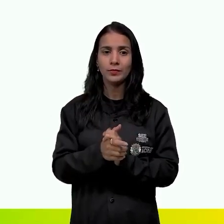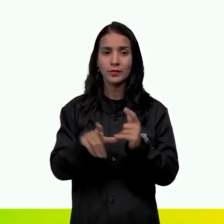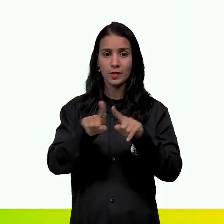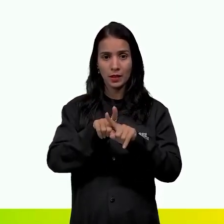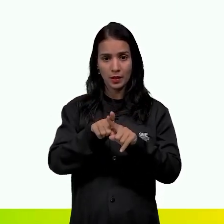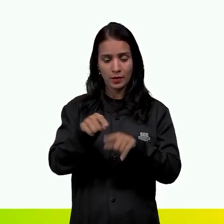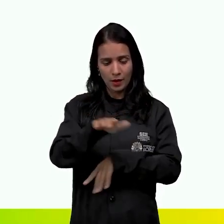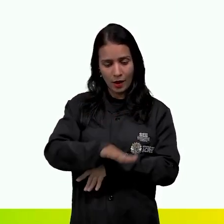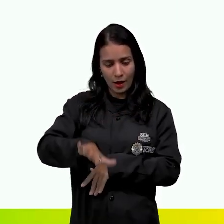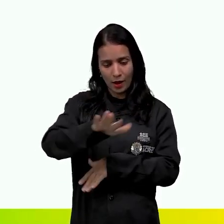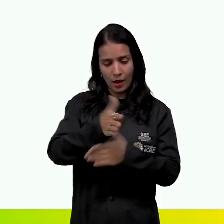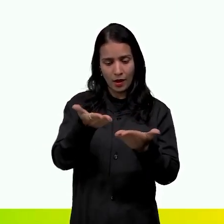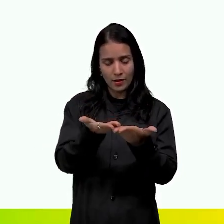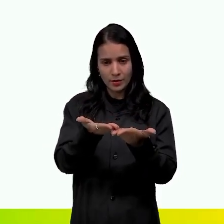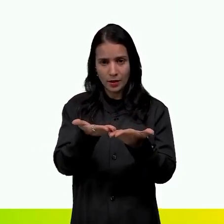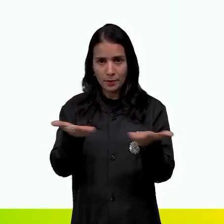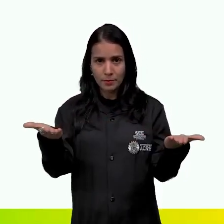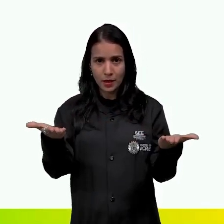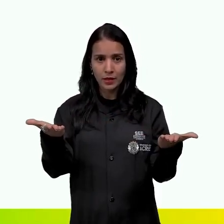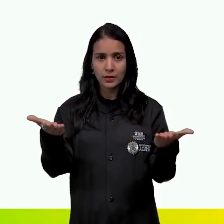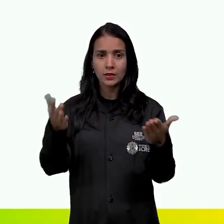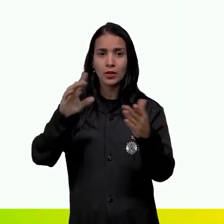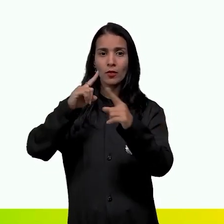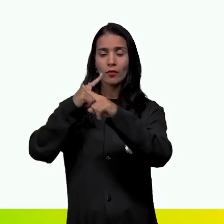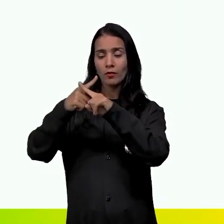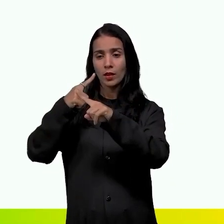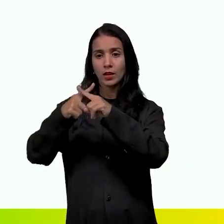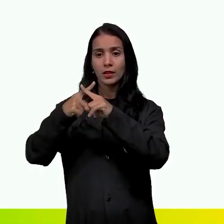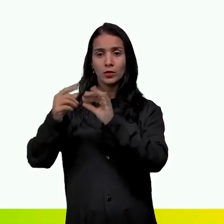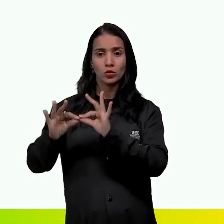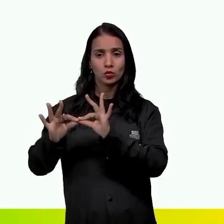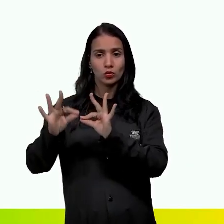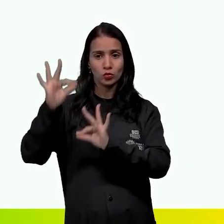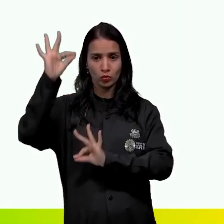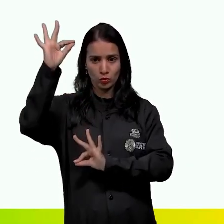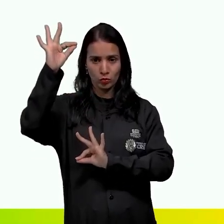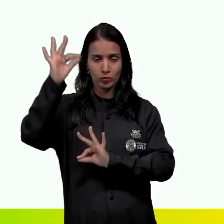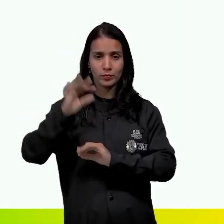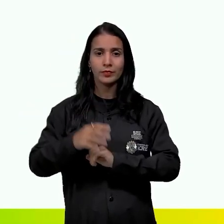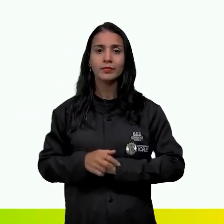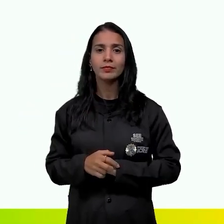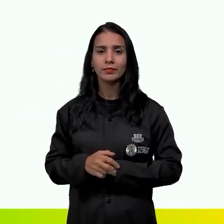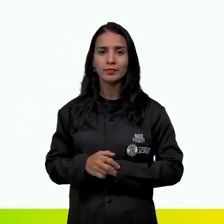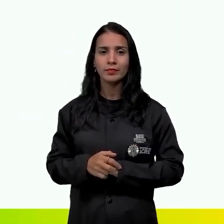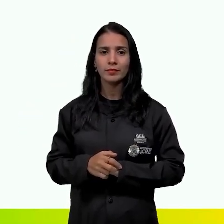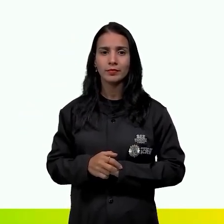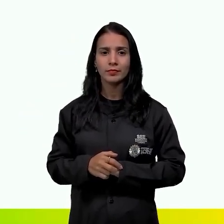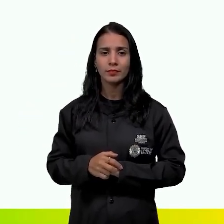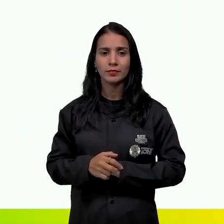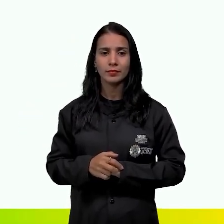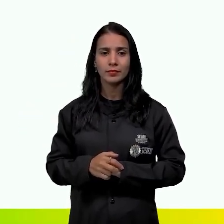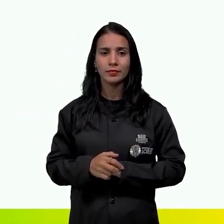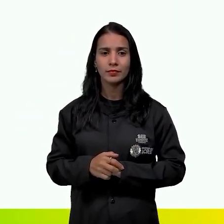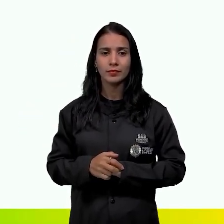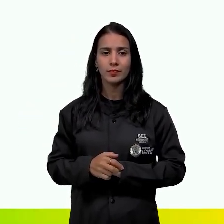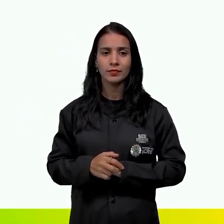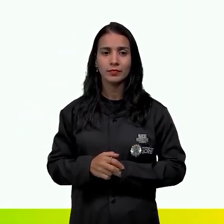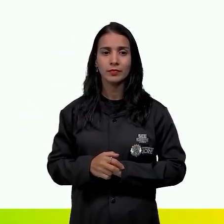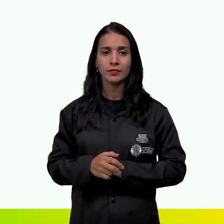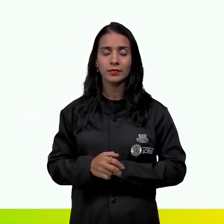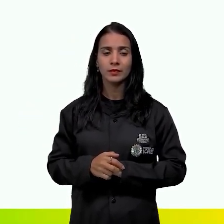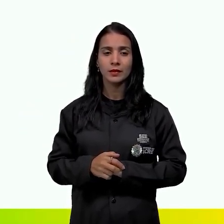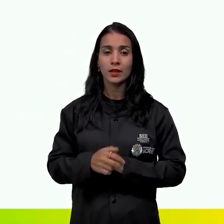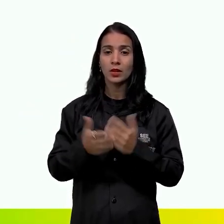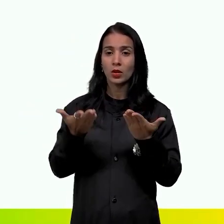o prisma, e aqui eu gostaria de corrigir que é um terço da área da base vezes